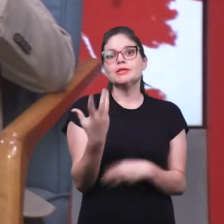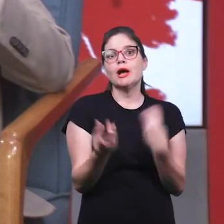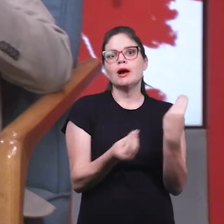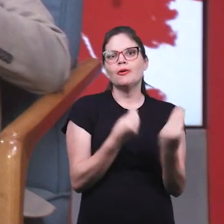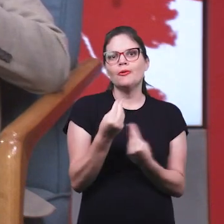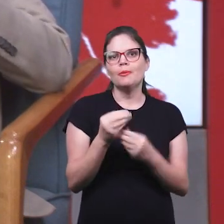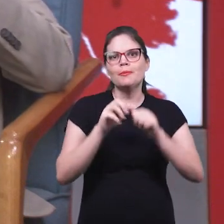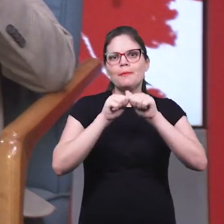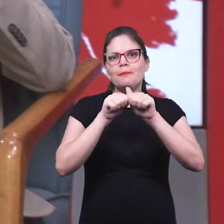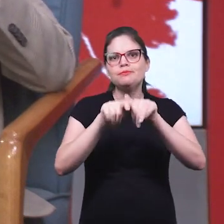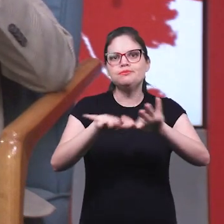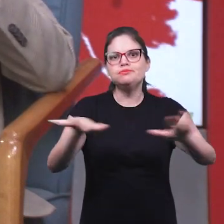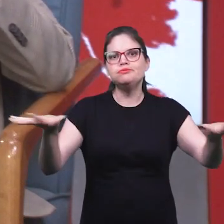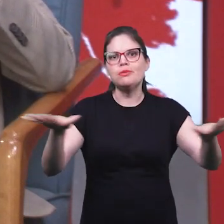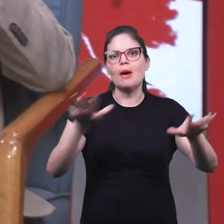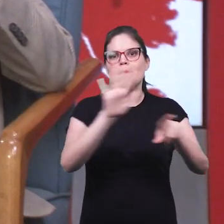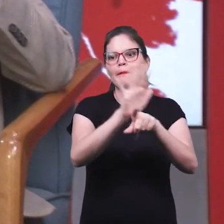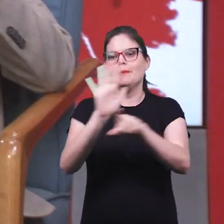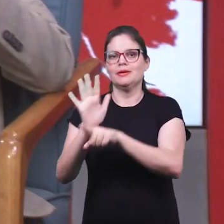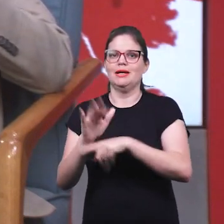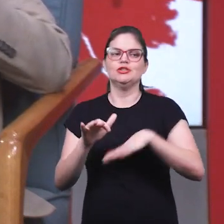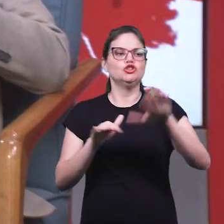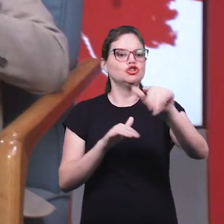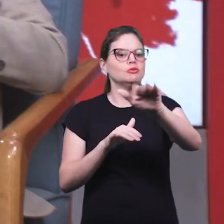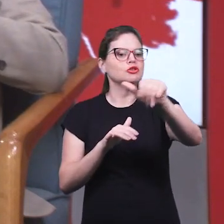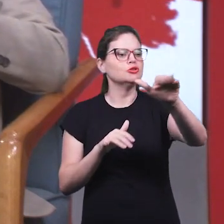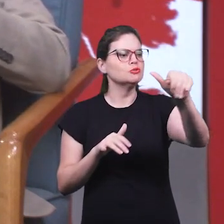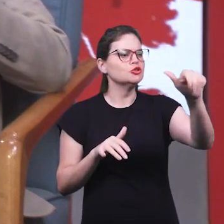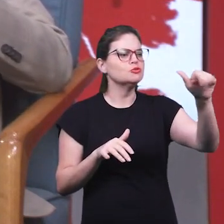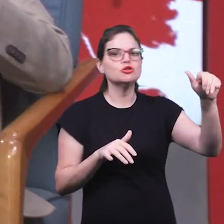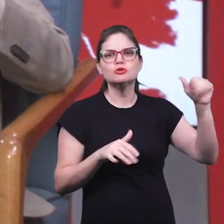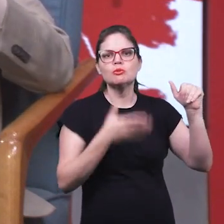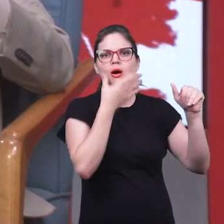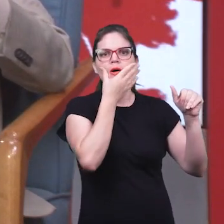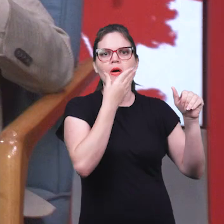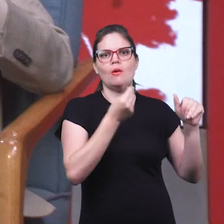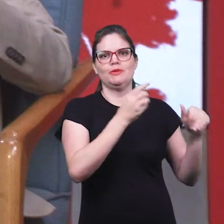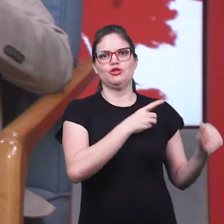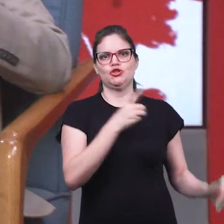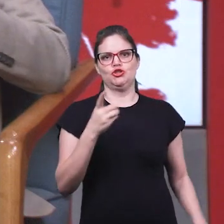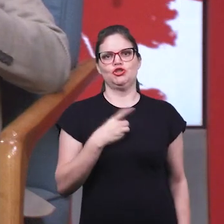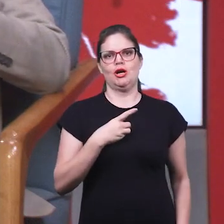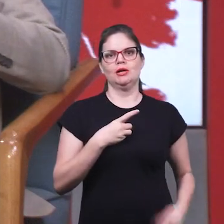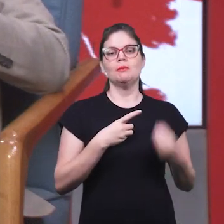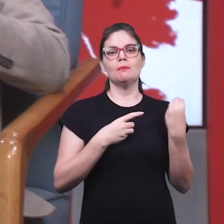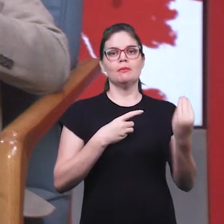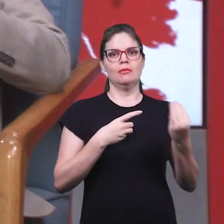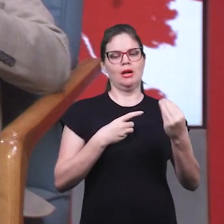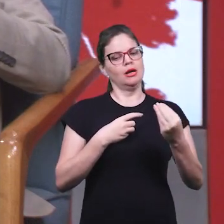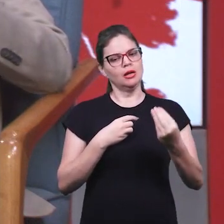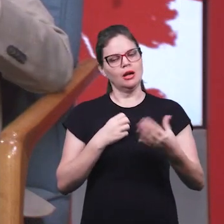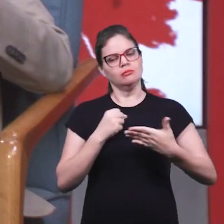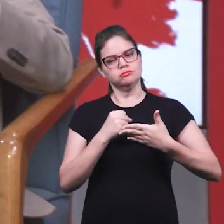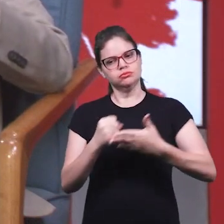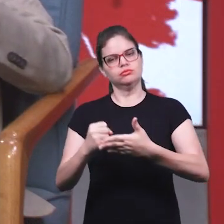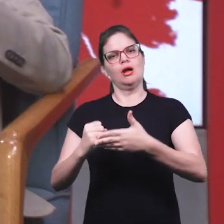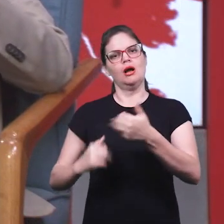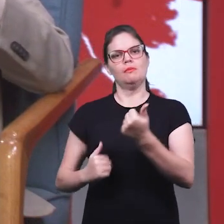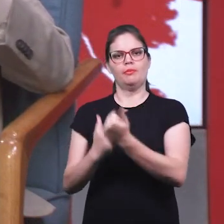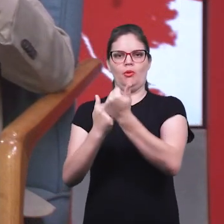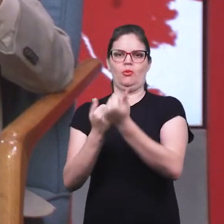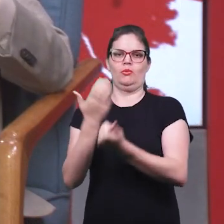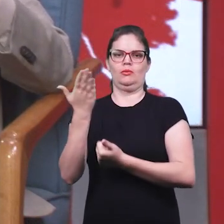12. Então, os diáconos foram levantados para ajudarem nesse